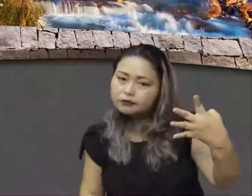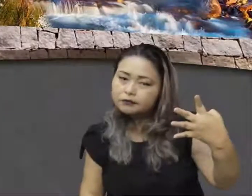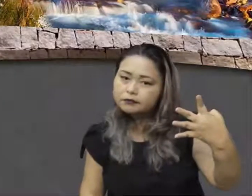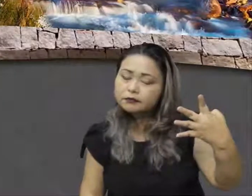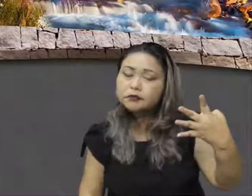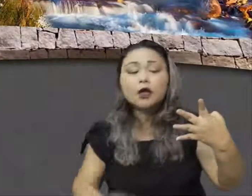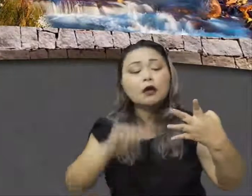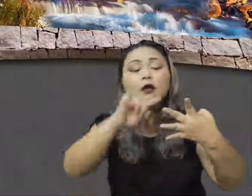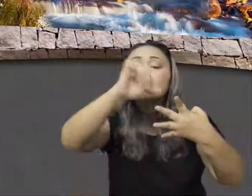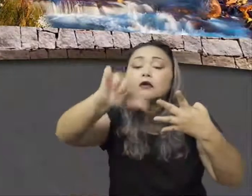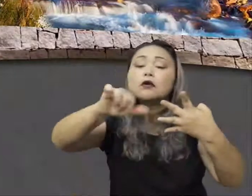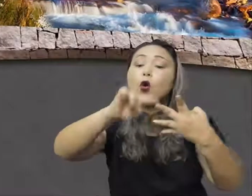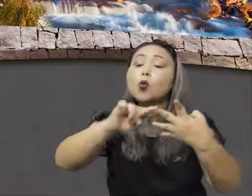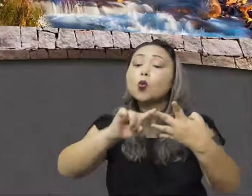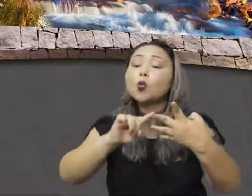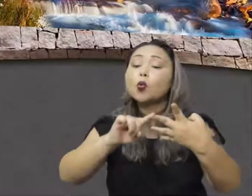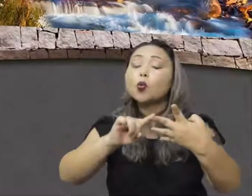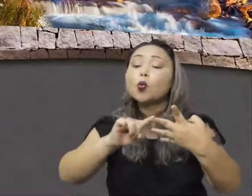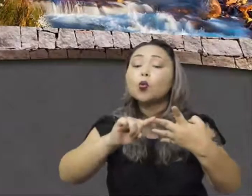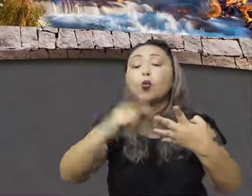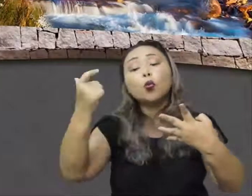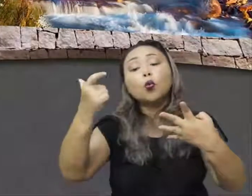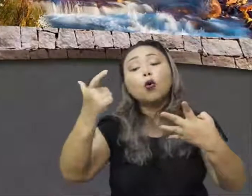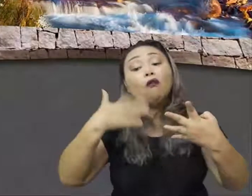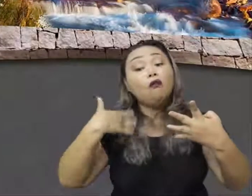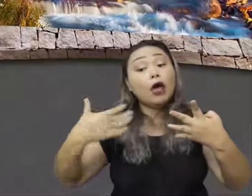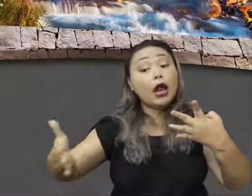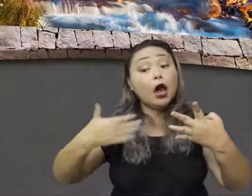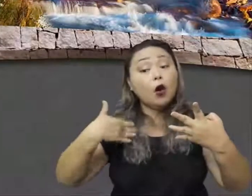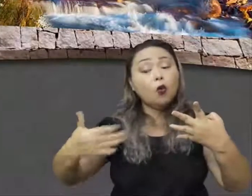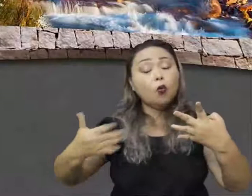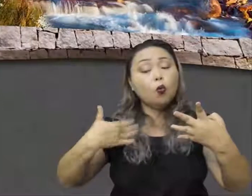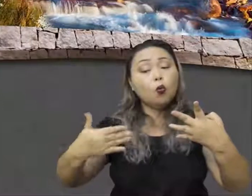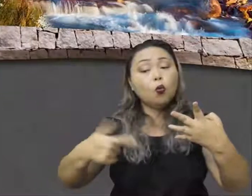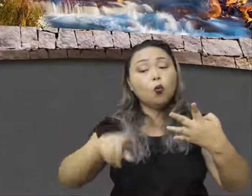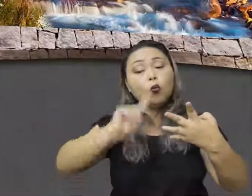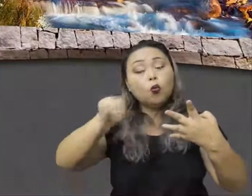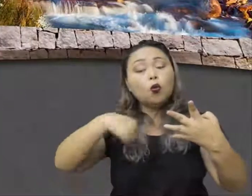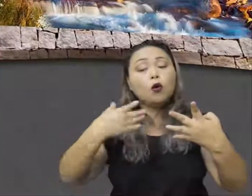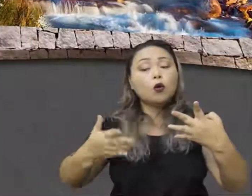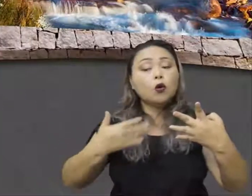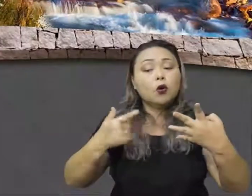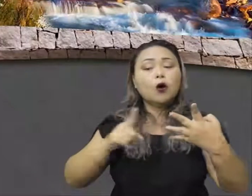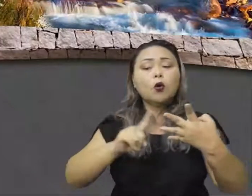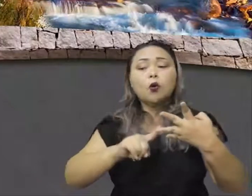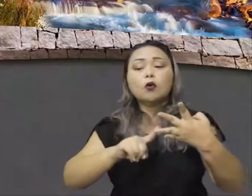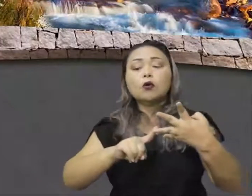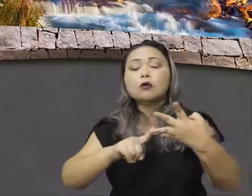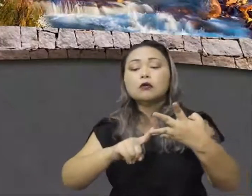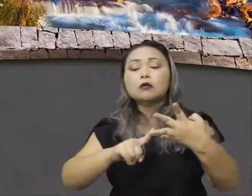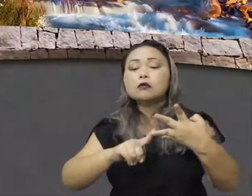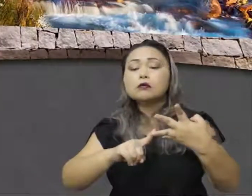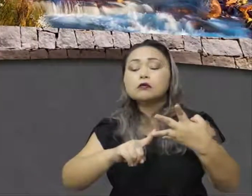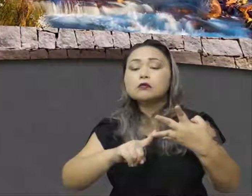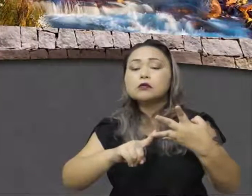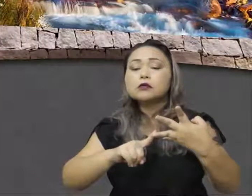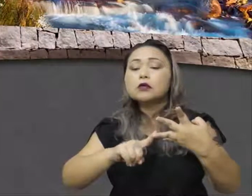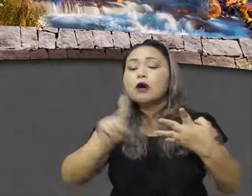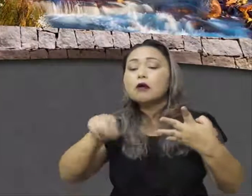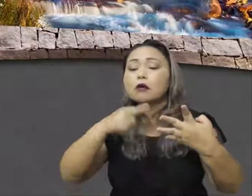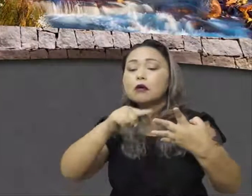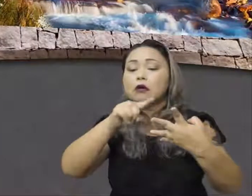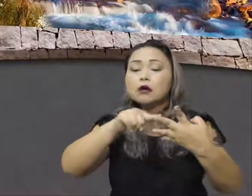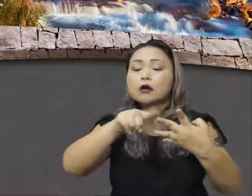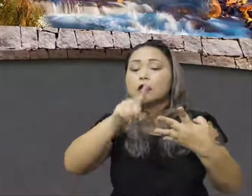E aí, depois da primavera, vem quem? O verão. O verão vai ter muito calor. Depois